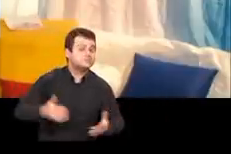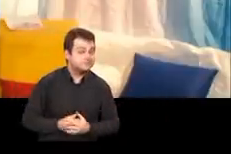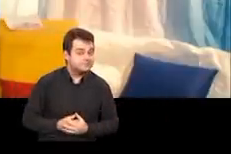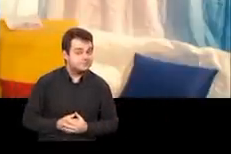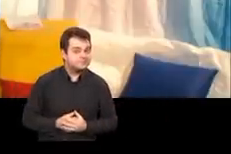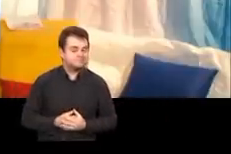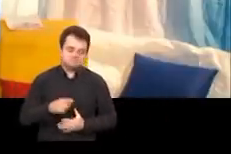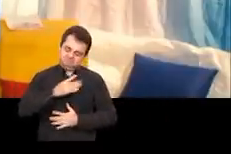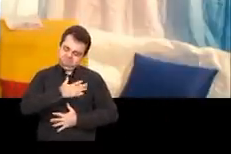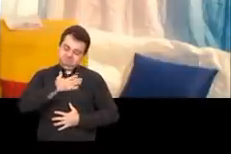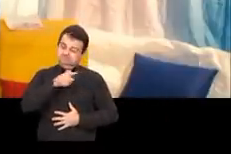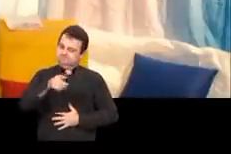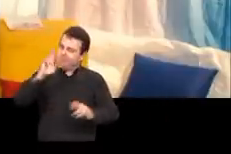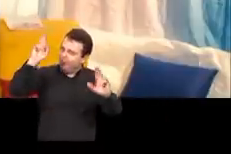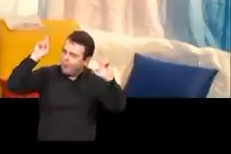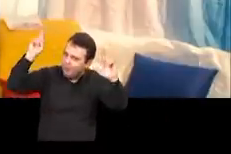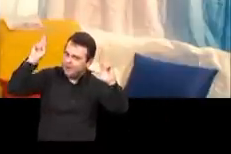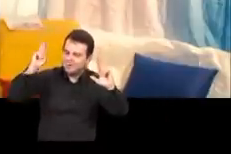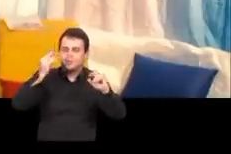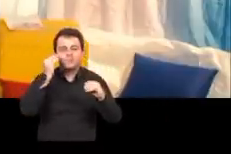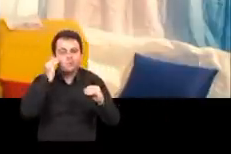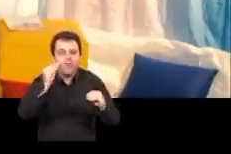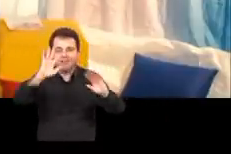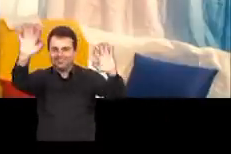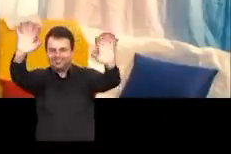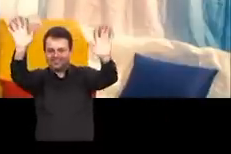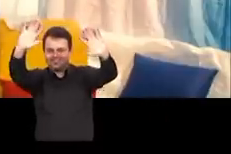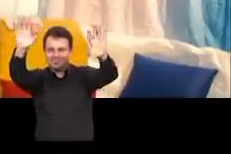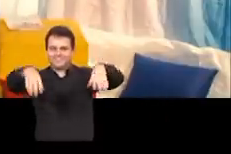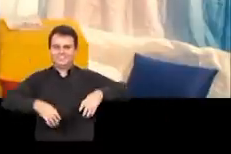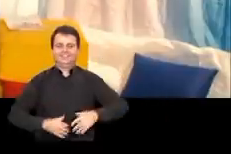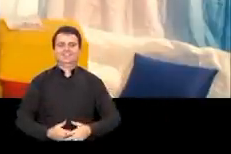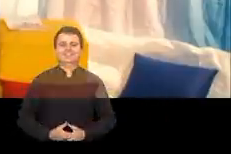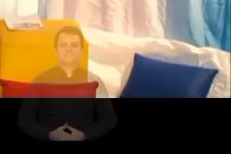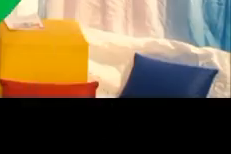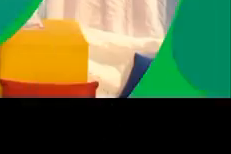Espero que vocês tenham gostado. Tchauzinho!